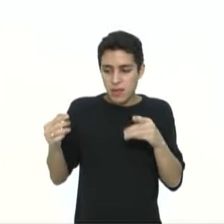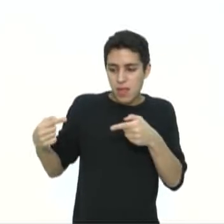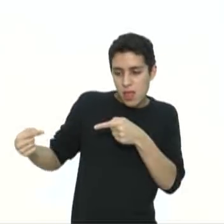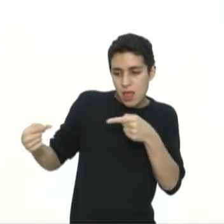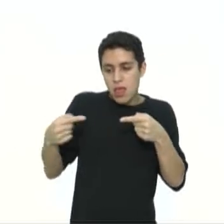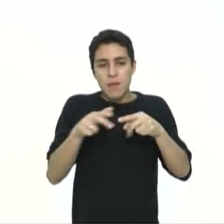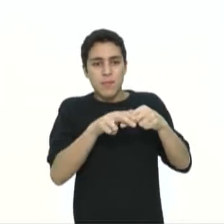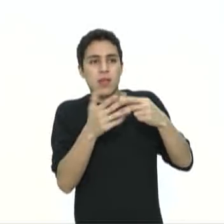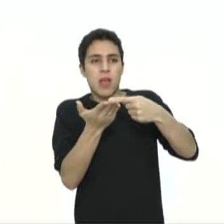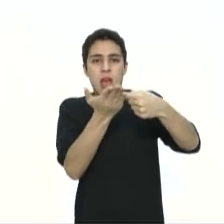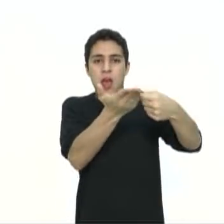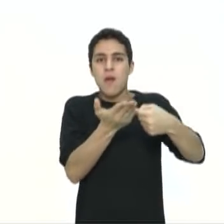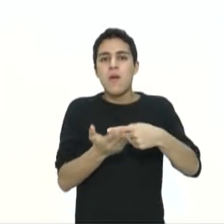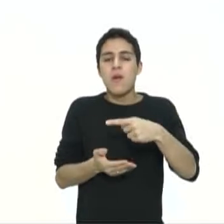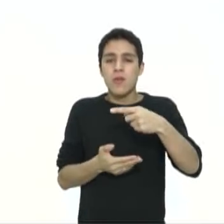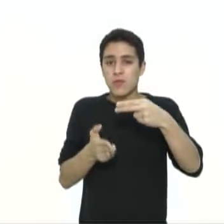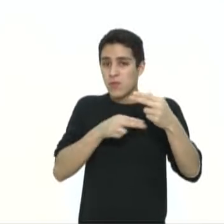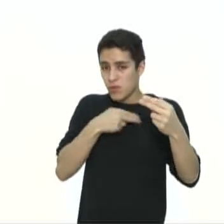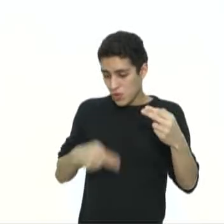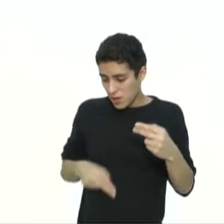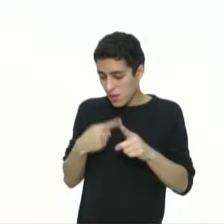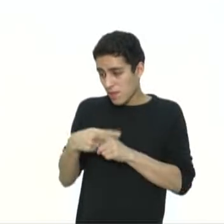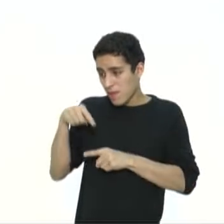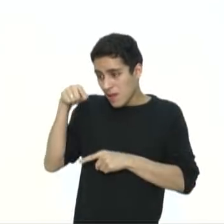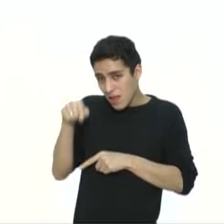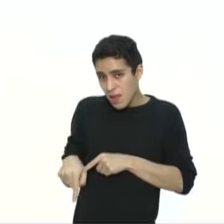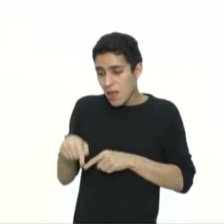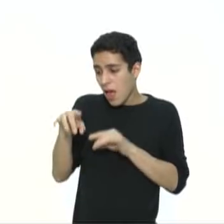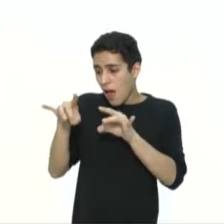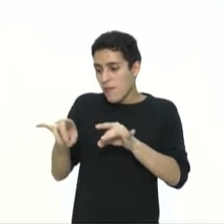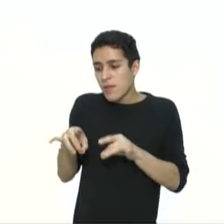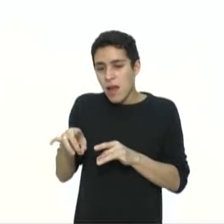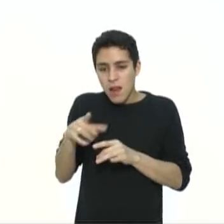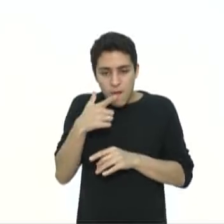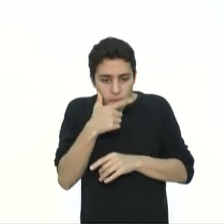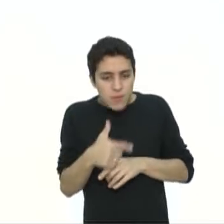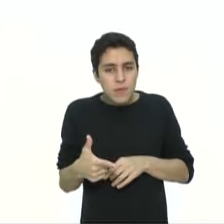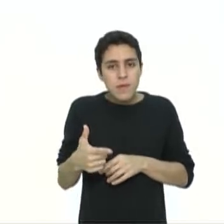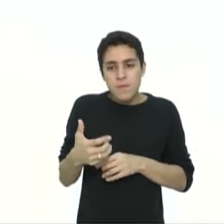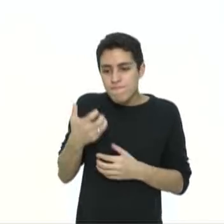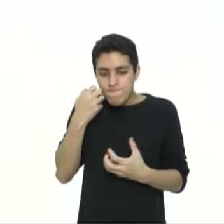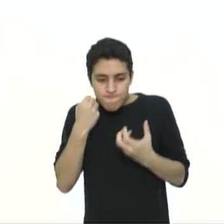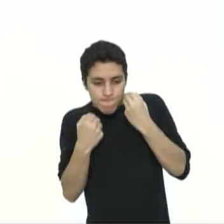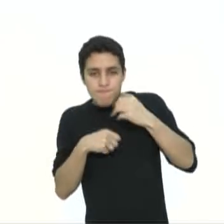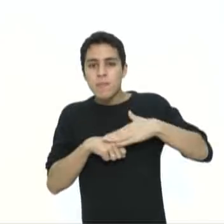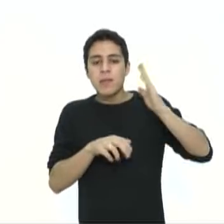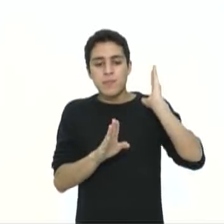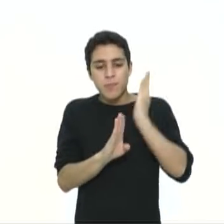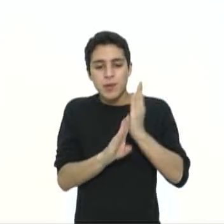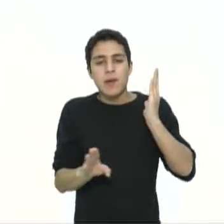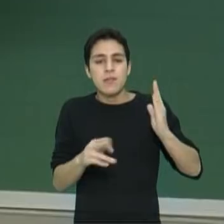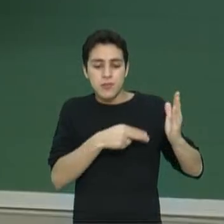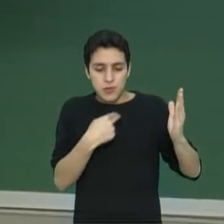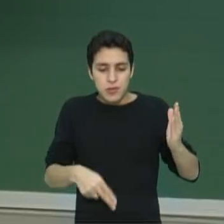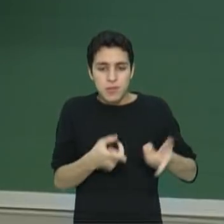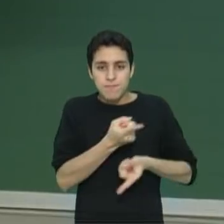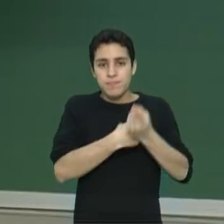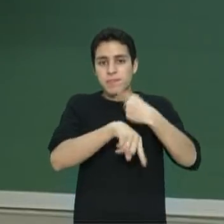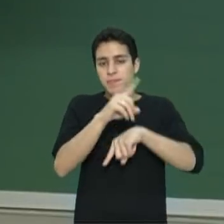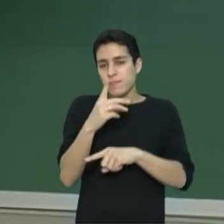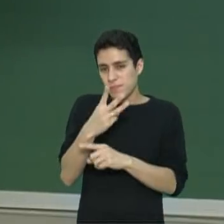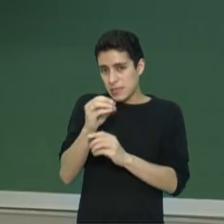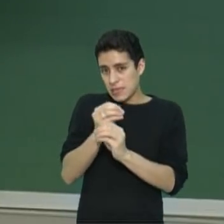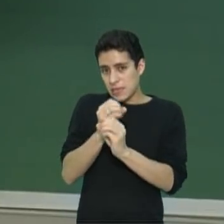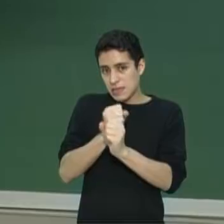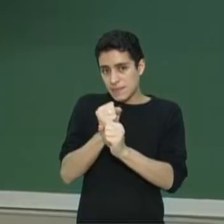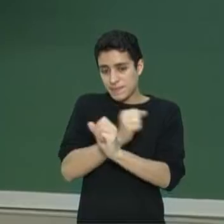com a China, porque a Austrália é um dos países que mais se beneficiaram do crescimento e da industrialização chinesa nas últimas 3 décadas, nos últimos